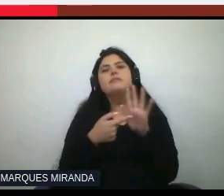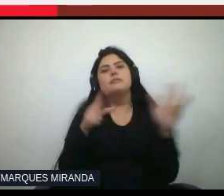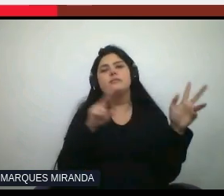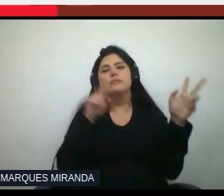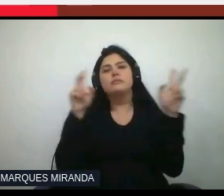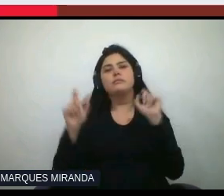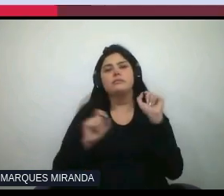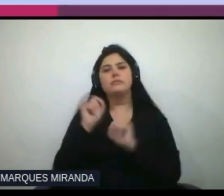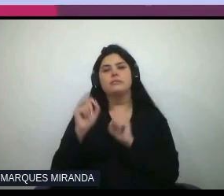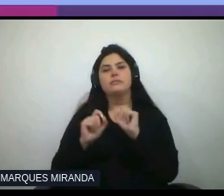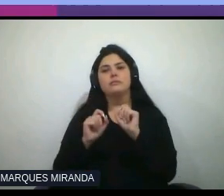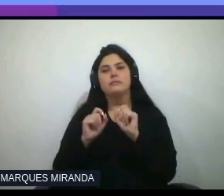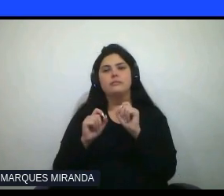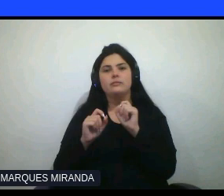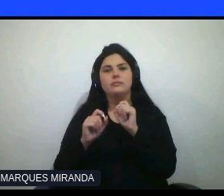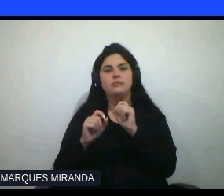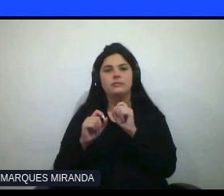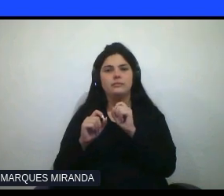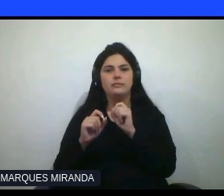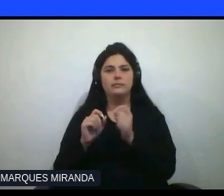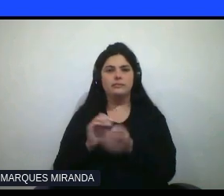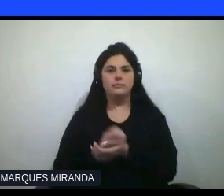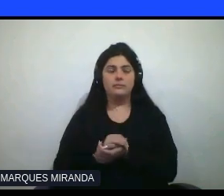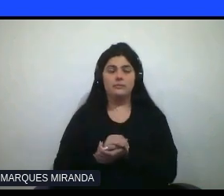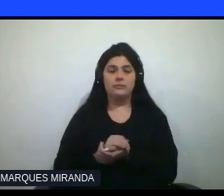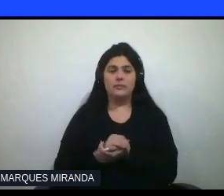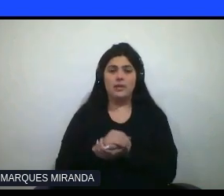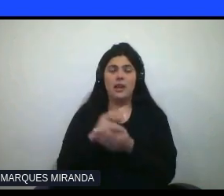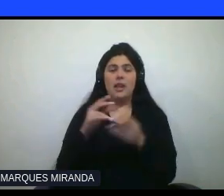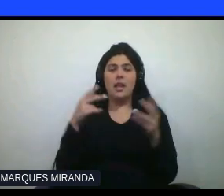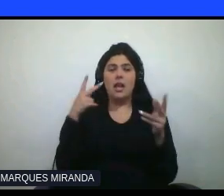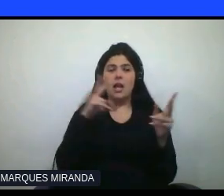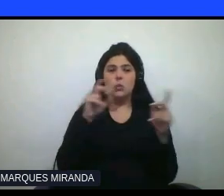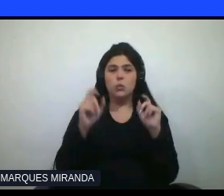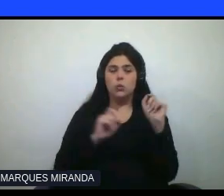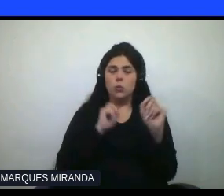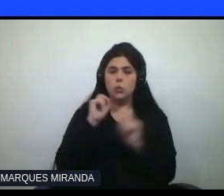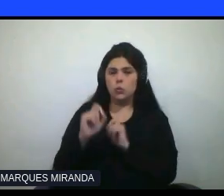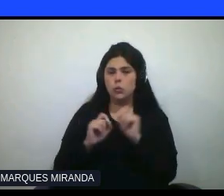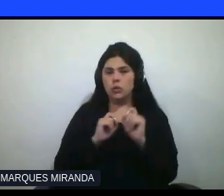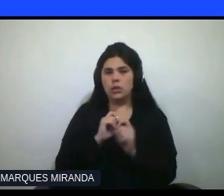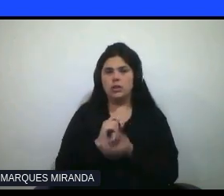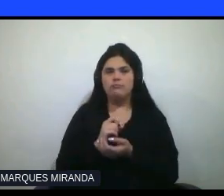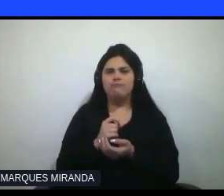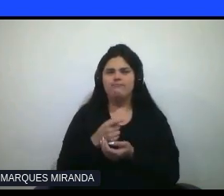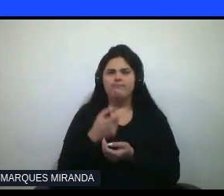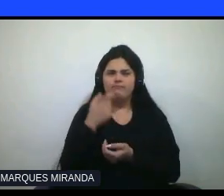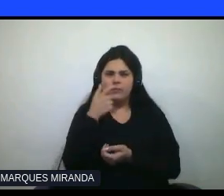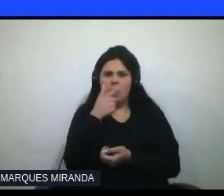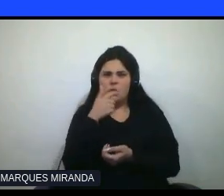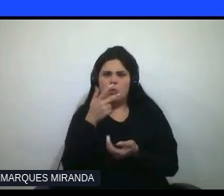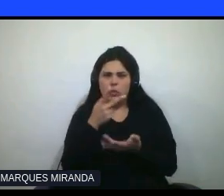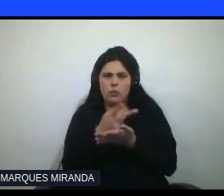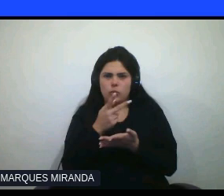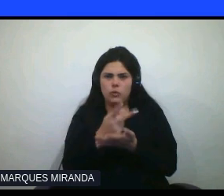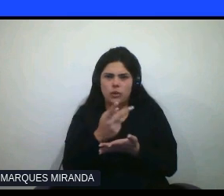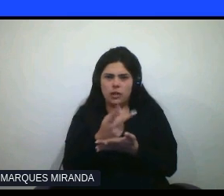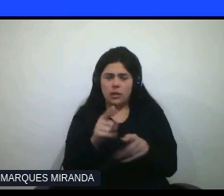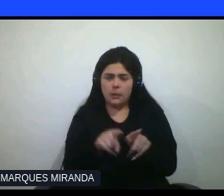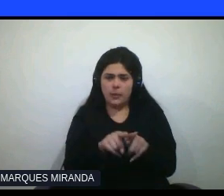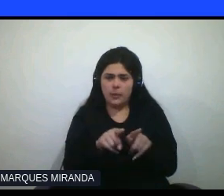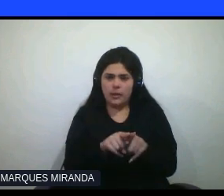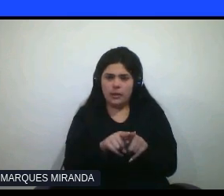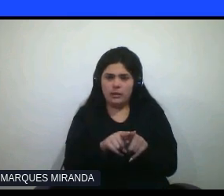pessoal, é um tema que ele entra em pauta muitas vezes, e eu acho que vai continuar entrando em pauta